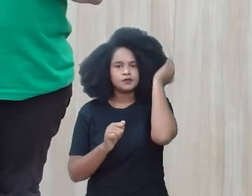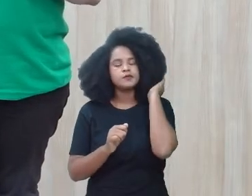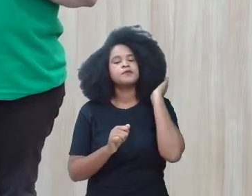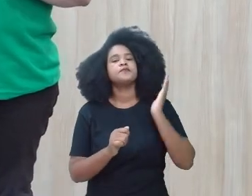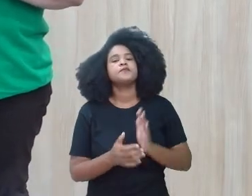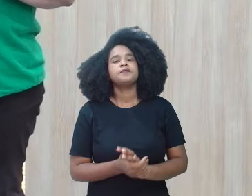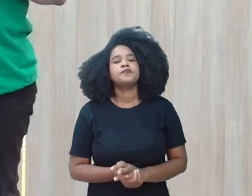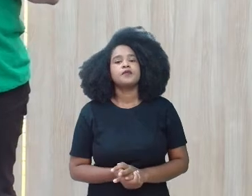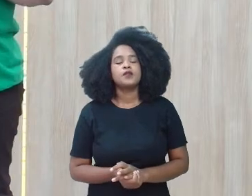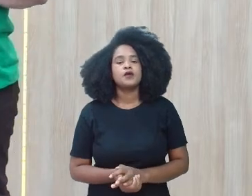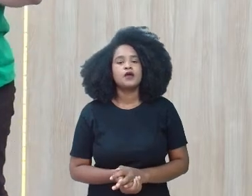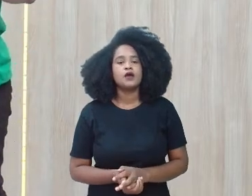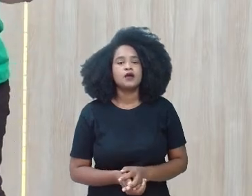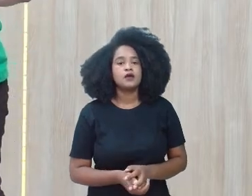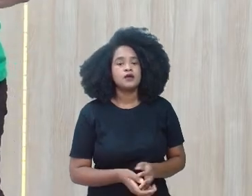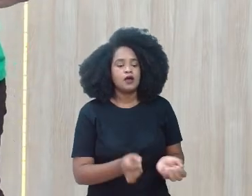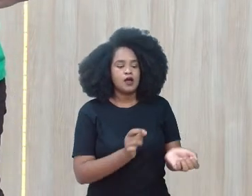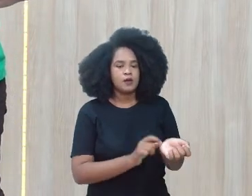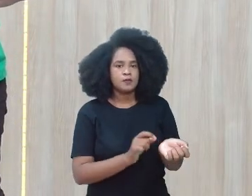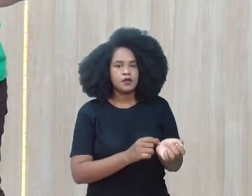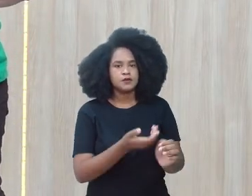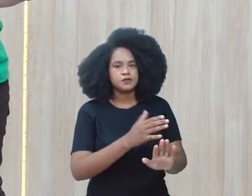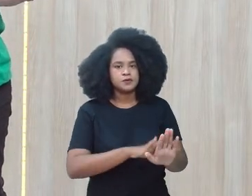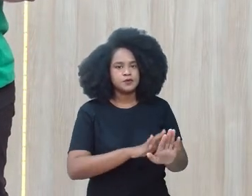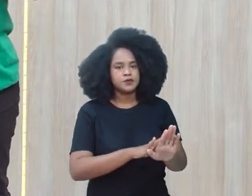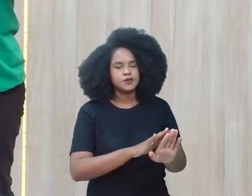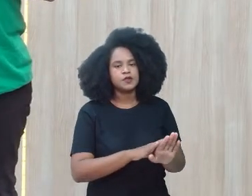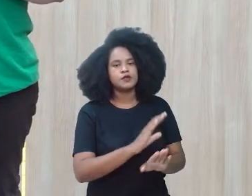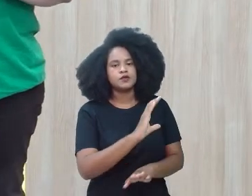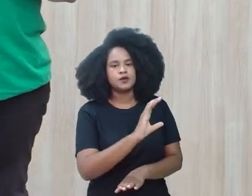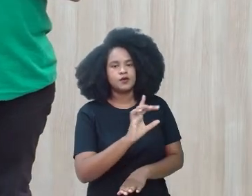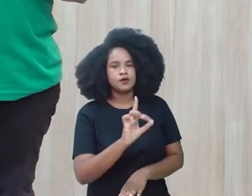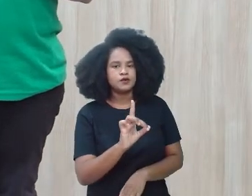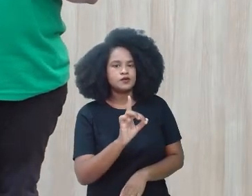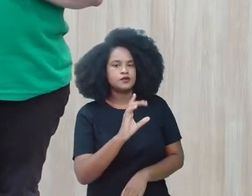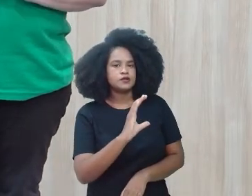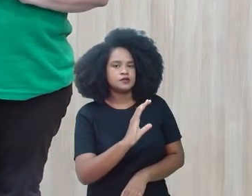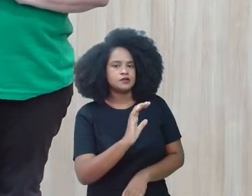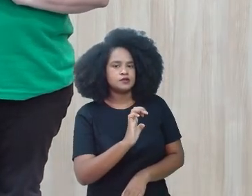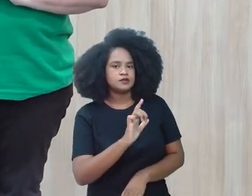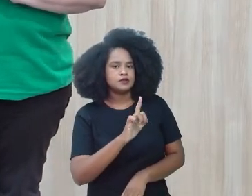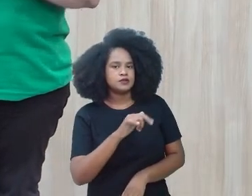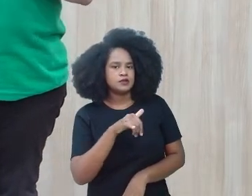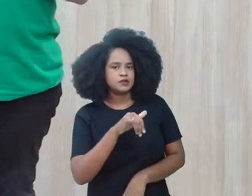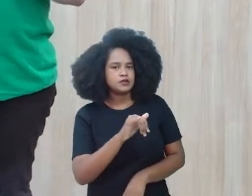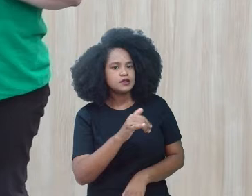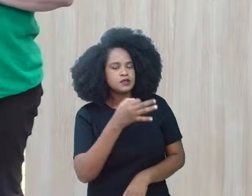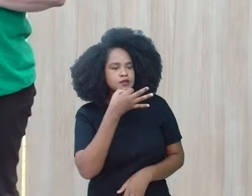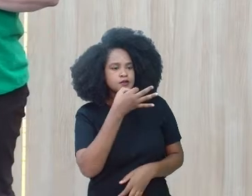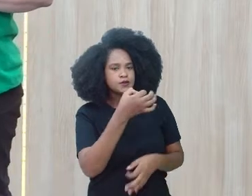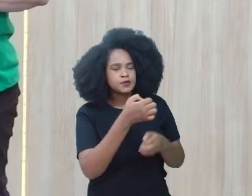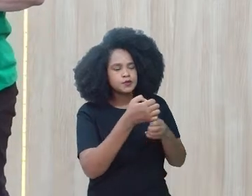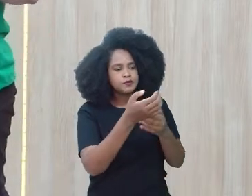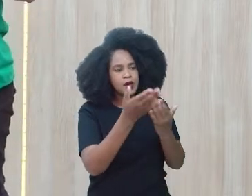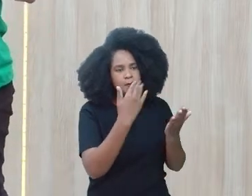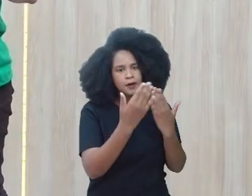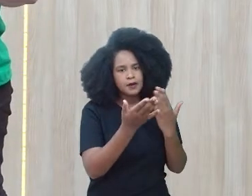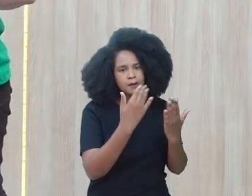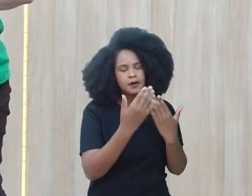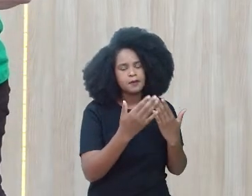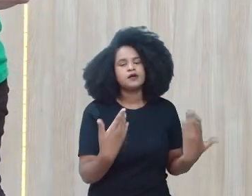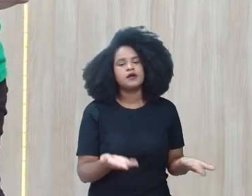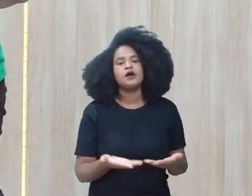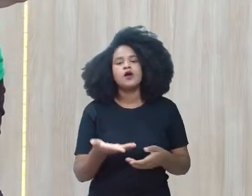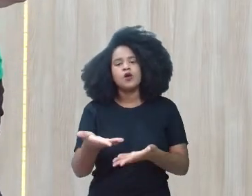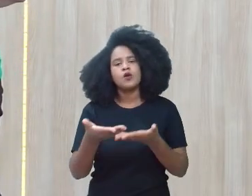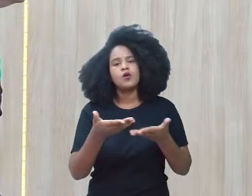coordenadora Celi, que está aí interagindo com vocês. Então continuem aí ligadinhos, tá? Conectados. Convido os